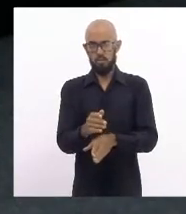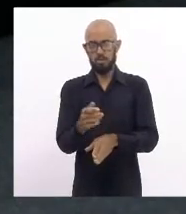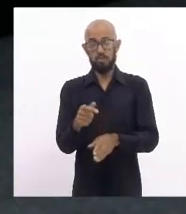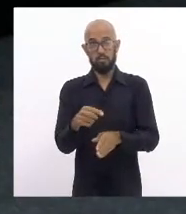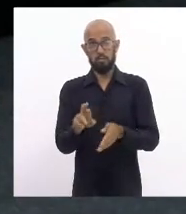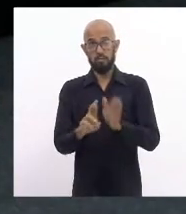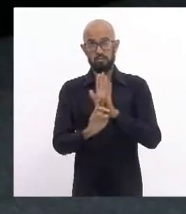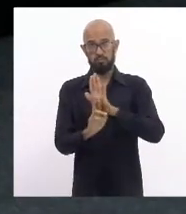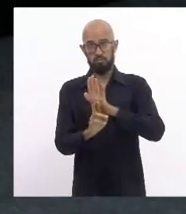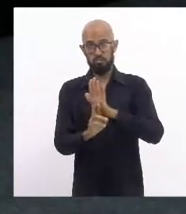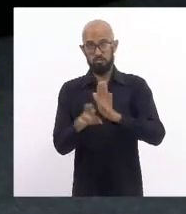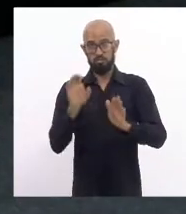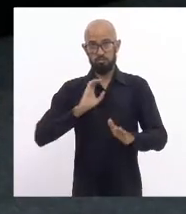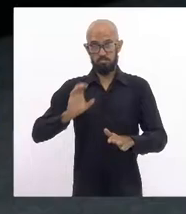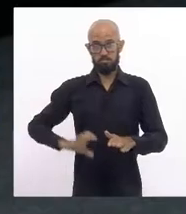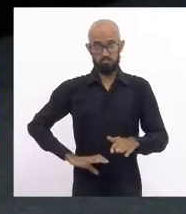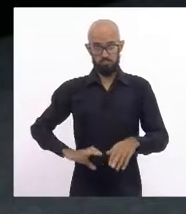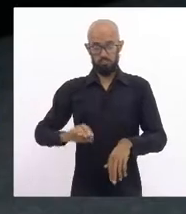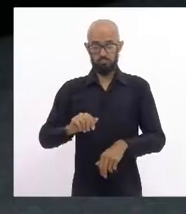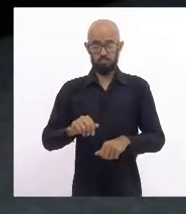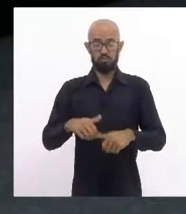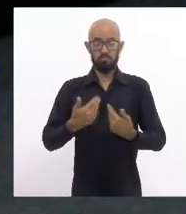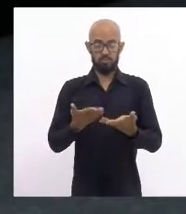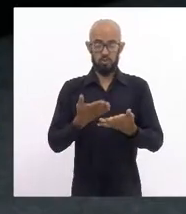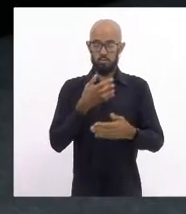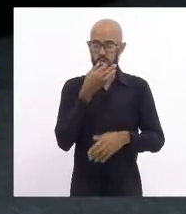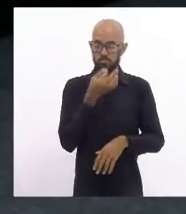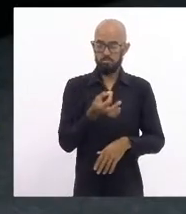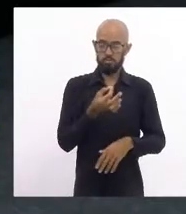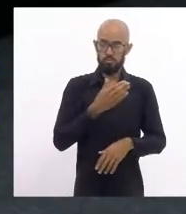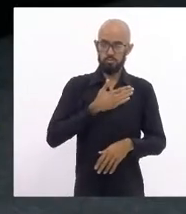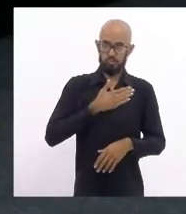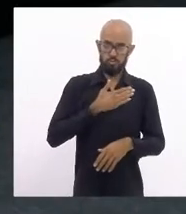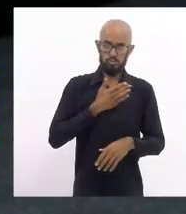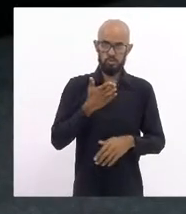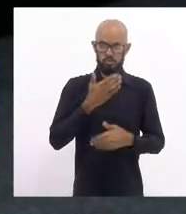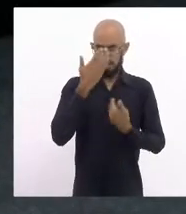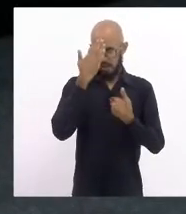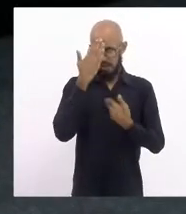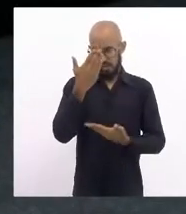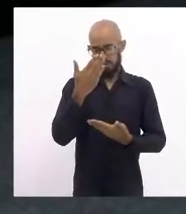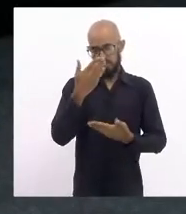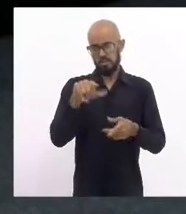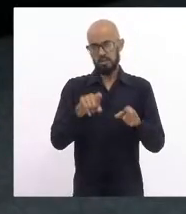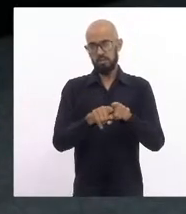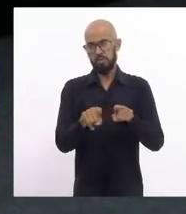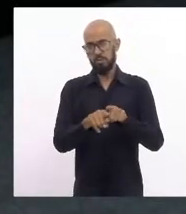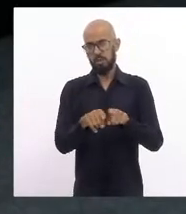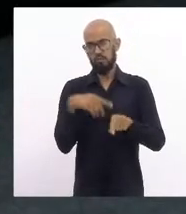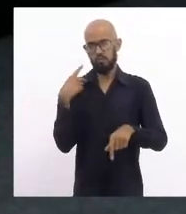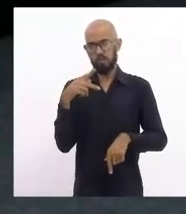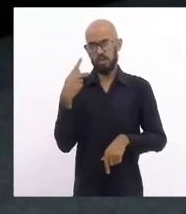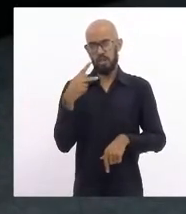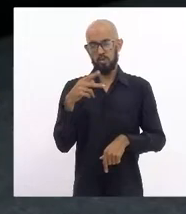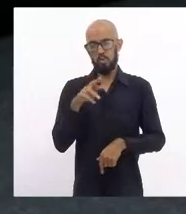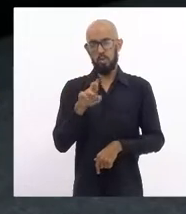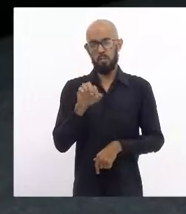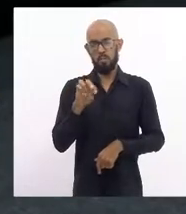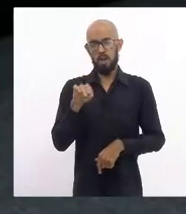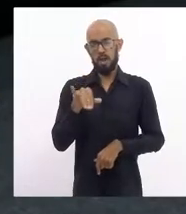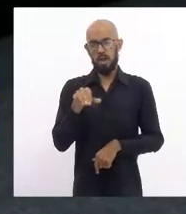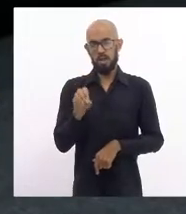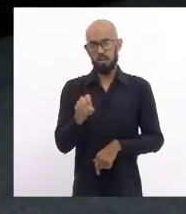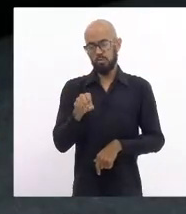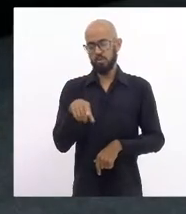cidadania. Então, feitas essas considerações, eu quero aqui agradecer a presença do vereador Romário nessa casa,